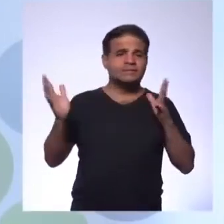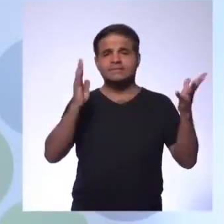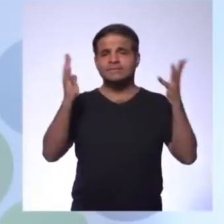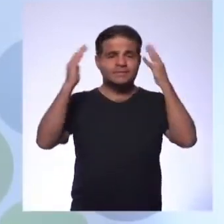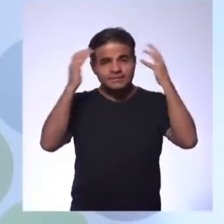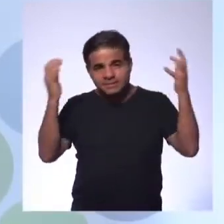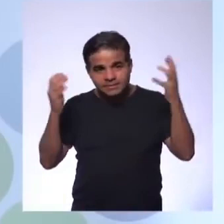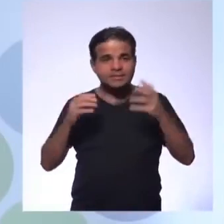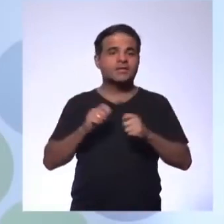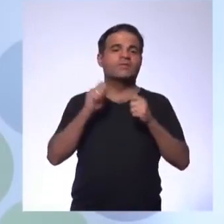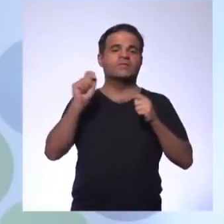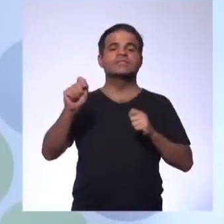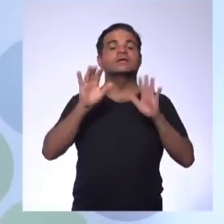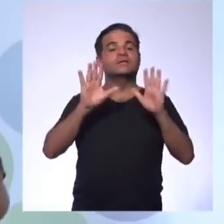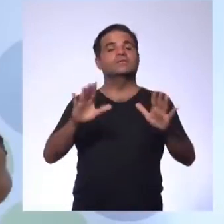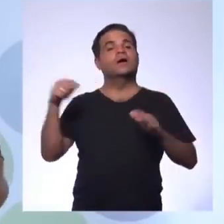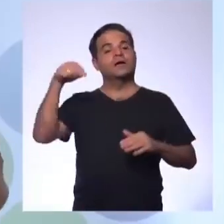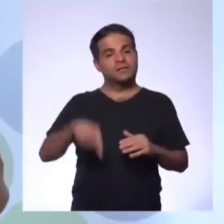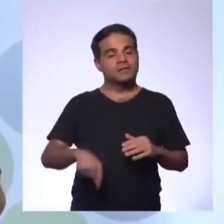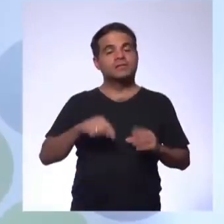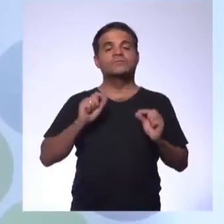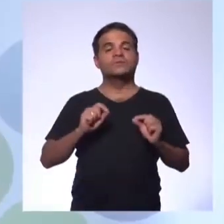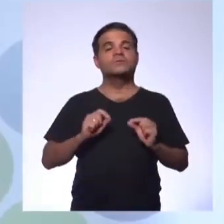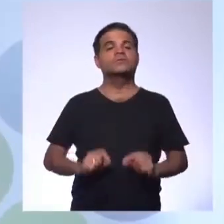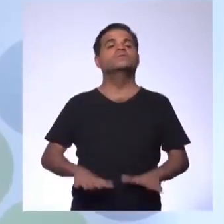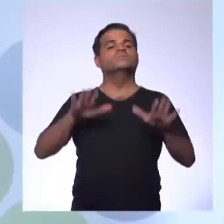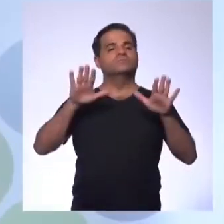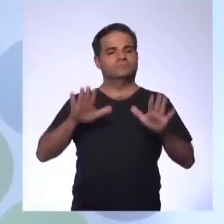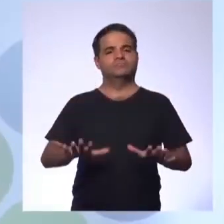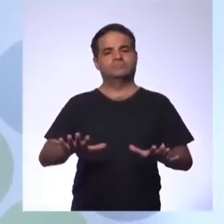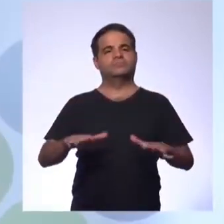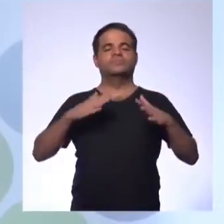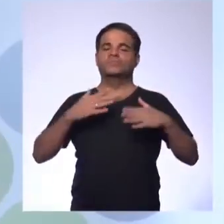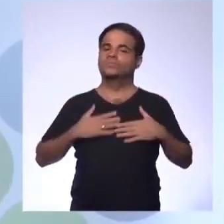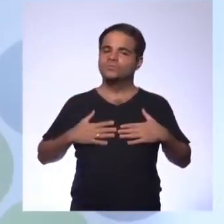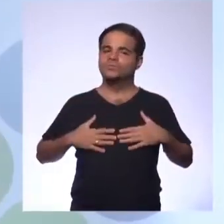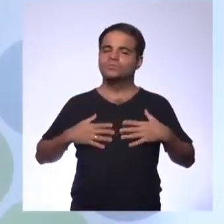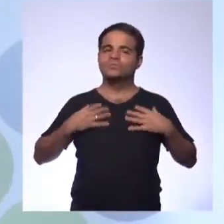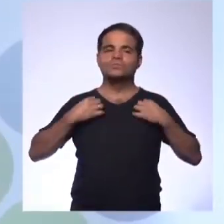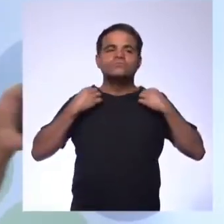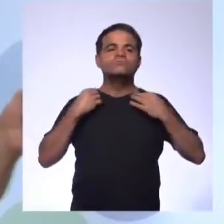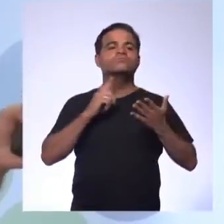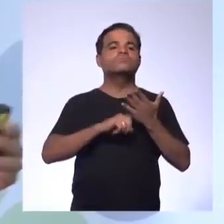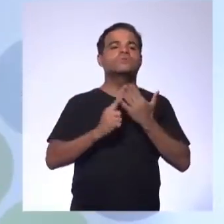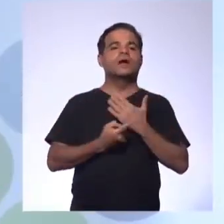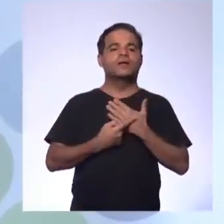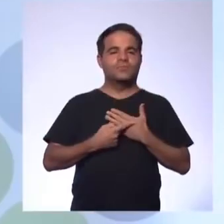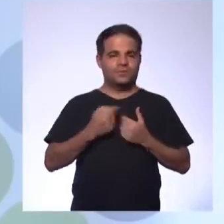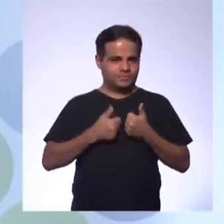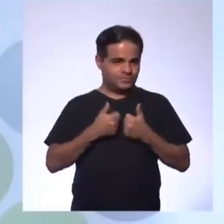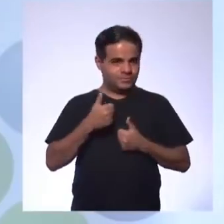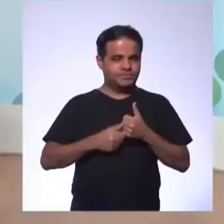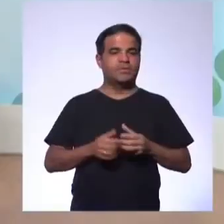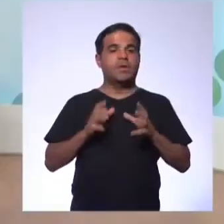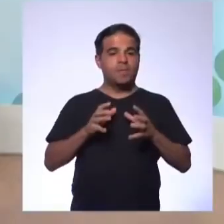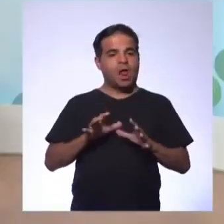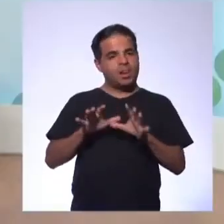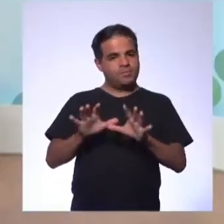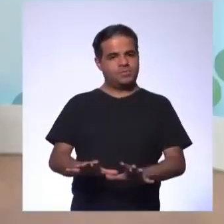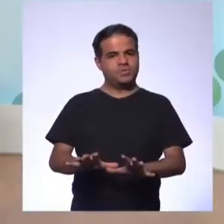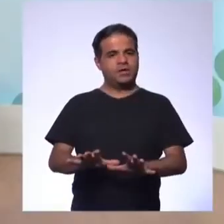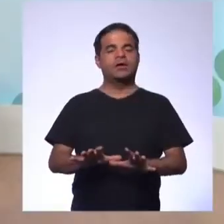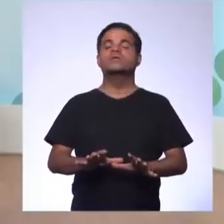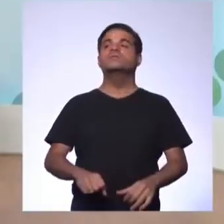Deus, como é que eu faço? Então, estamos aqui para... Coloca a bola no chão, né? Sabe? Metáfora de futebol, adoro, professora. Coloca a bola no